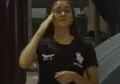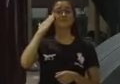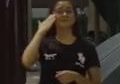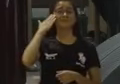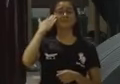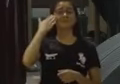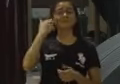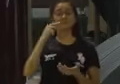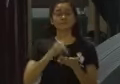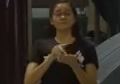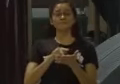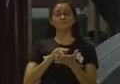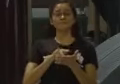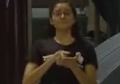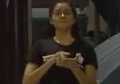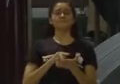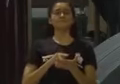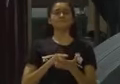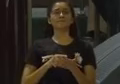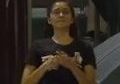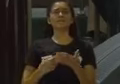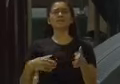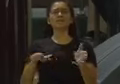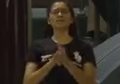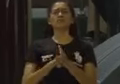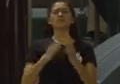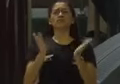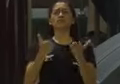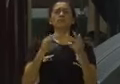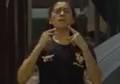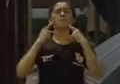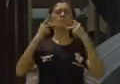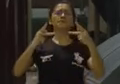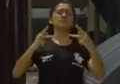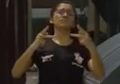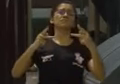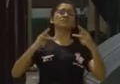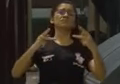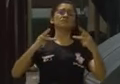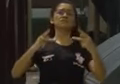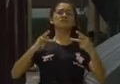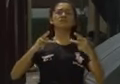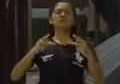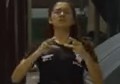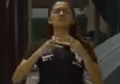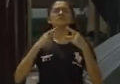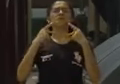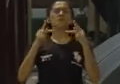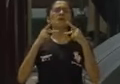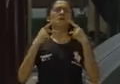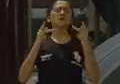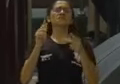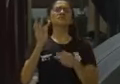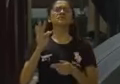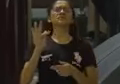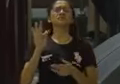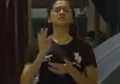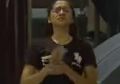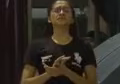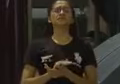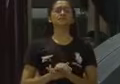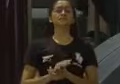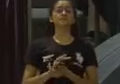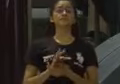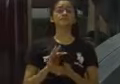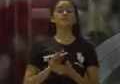verdade. Eu não estou aqui hoje pregando teoria para os senhores, eu estou